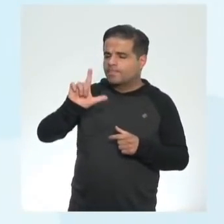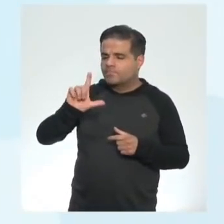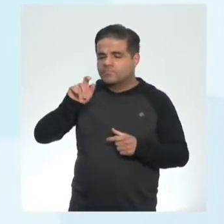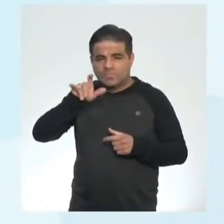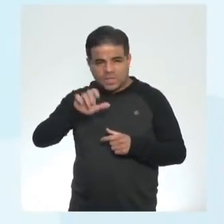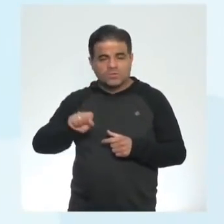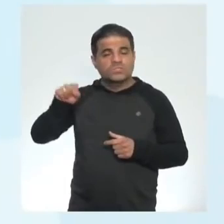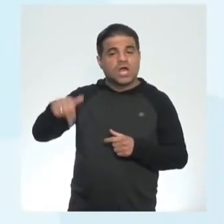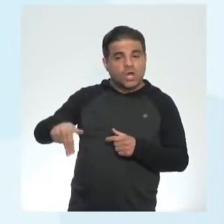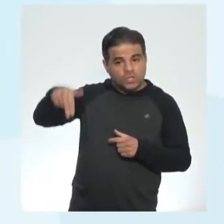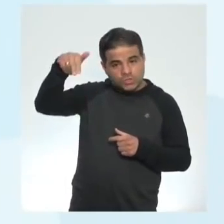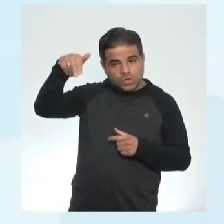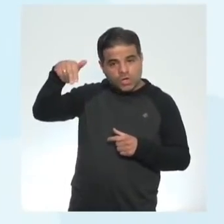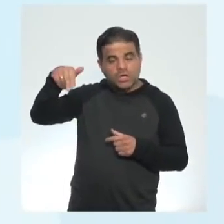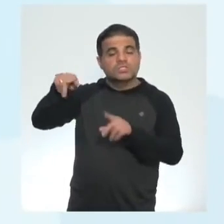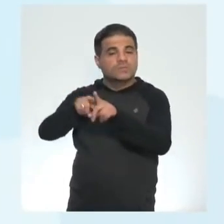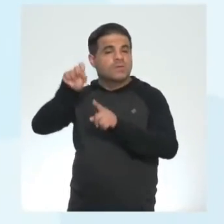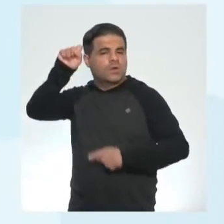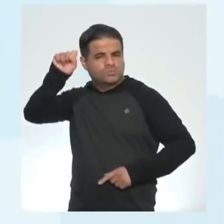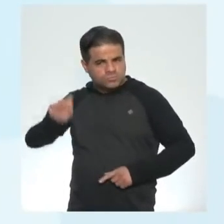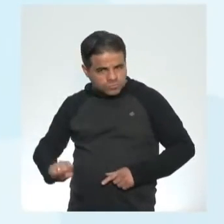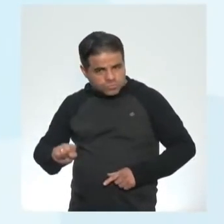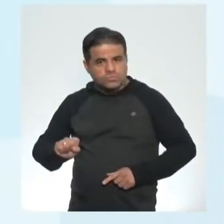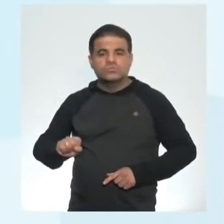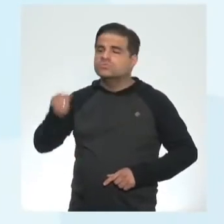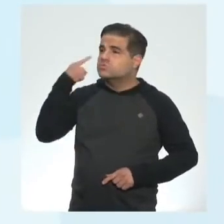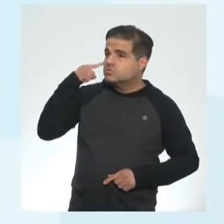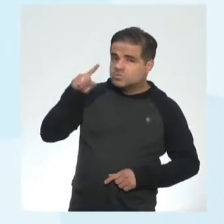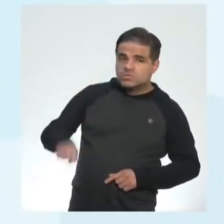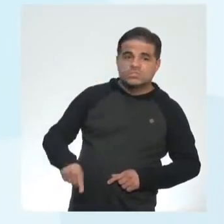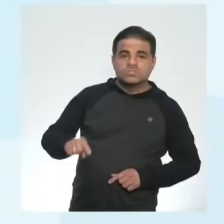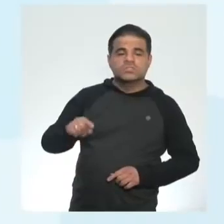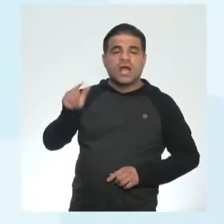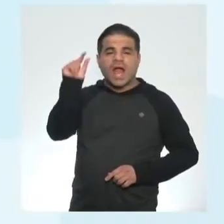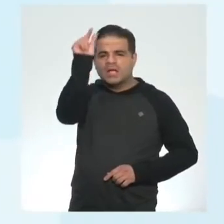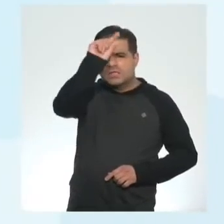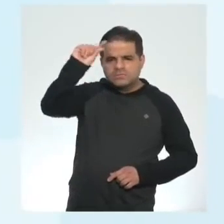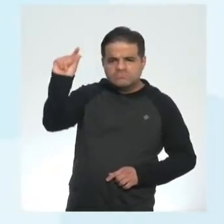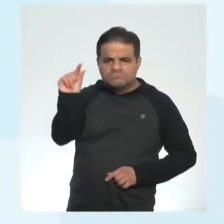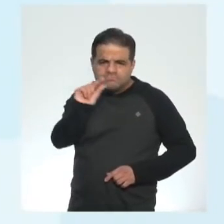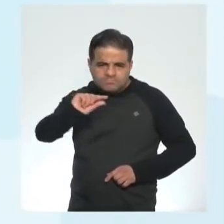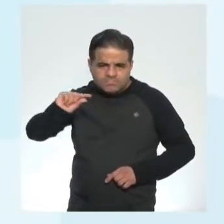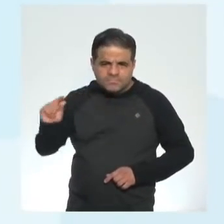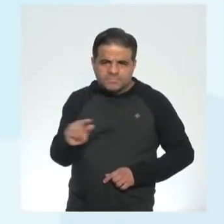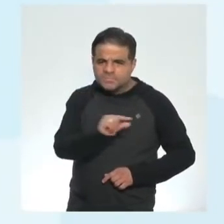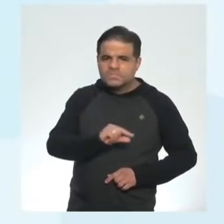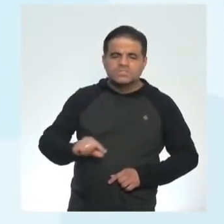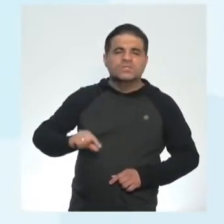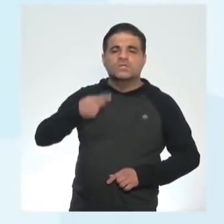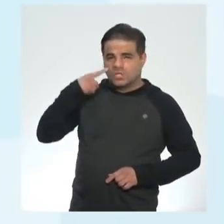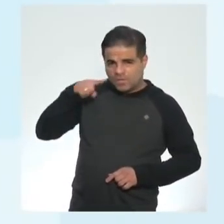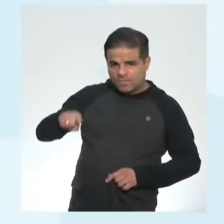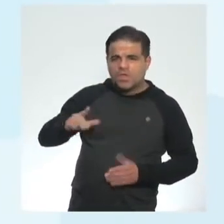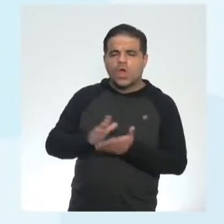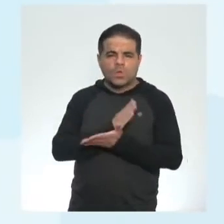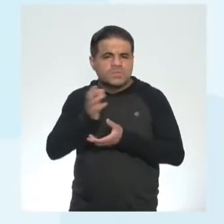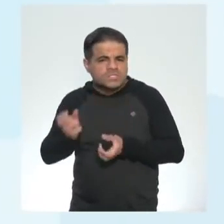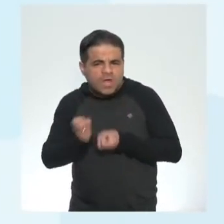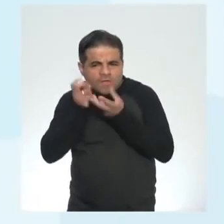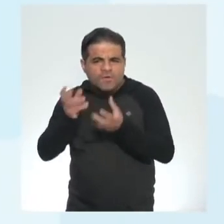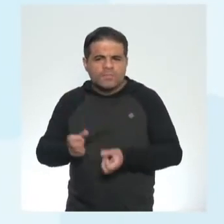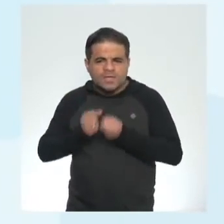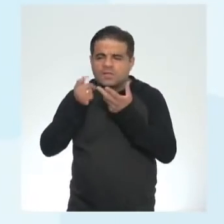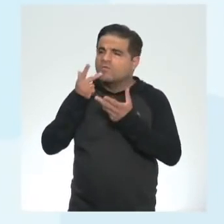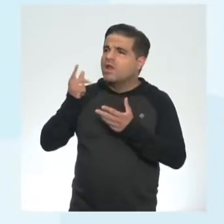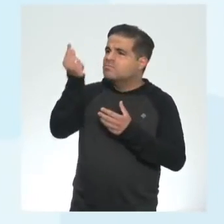ao norte até ao sul, nós vamos ver a linha de trincheira. Eu já li algumas matérias que